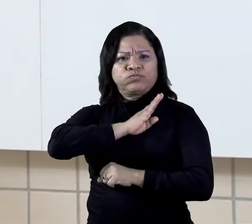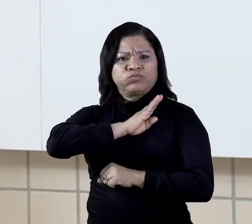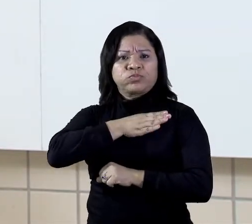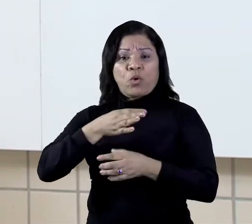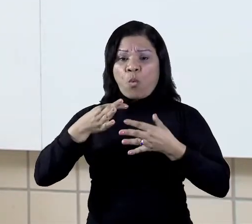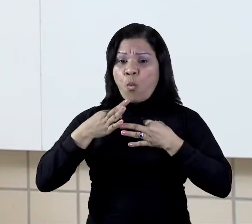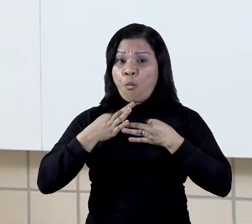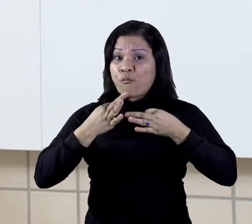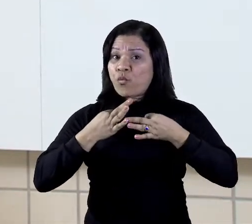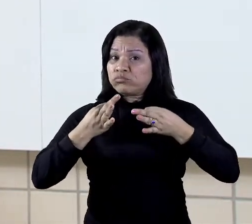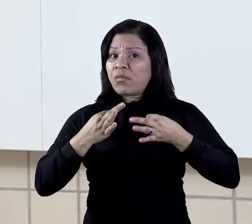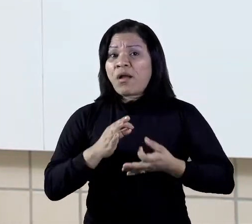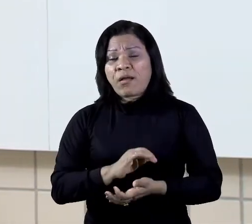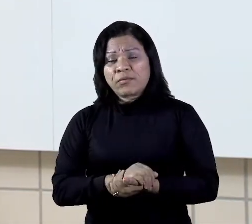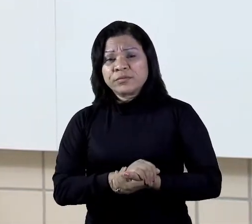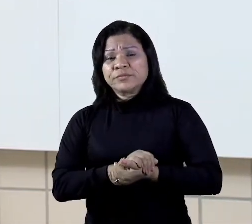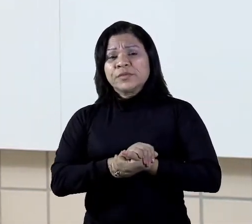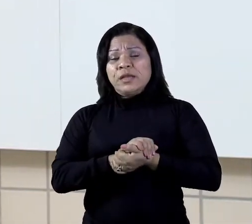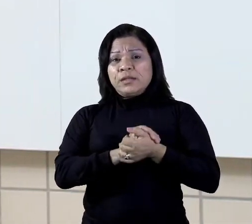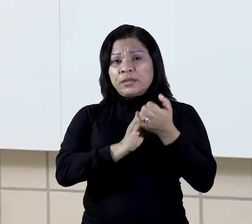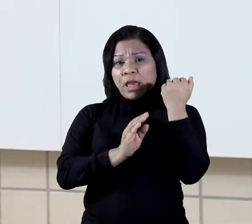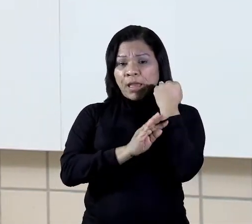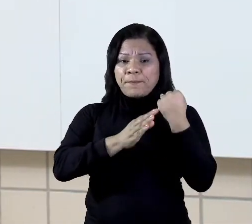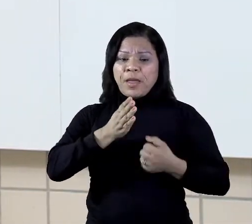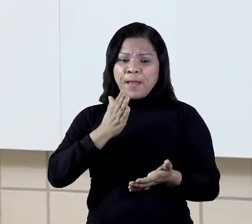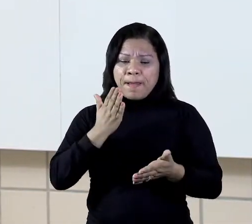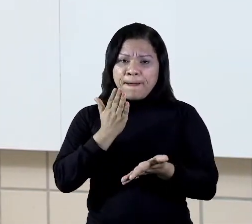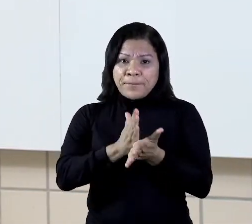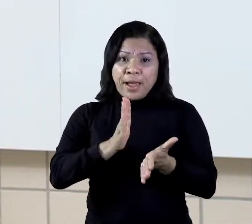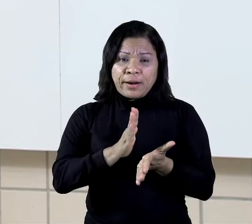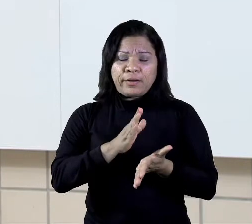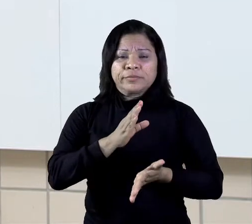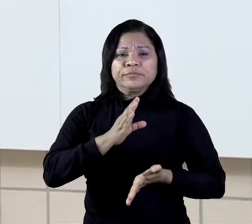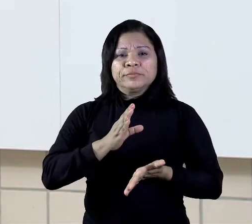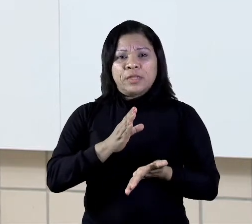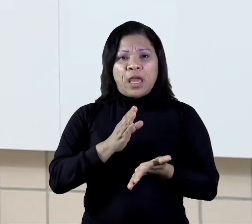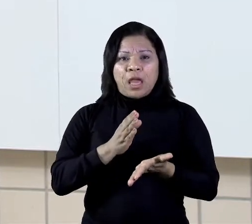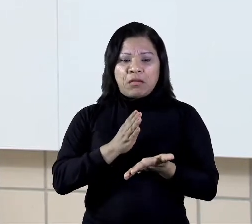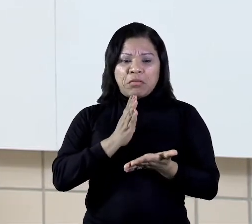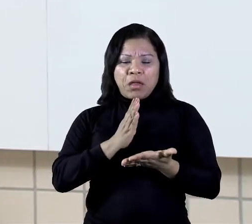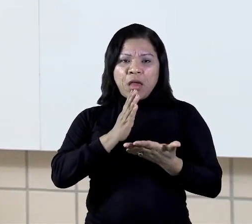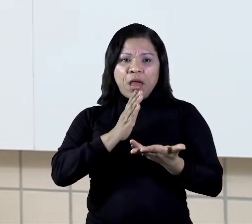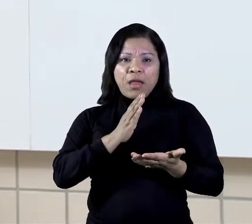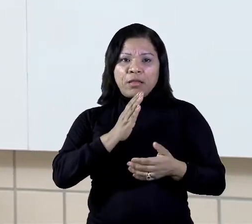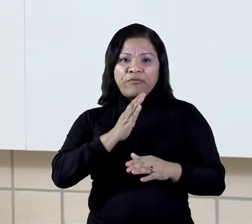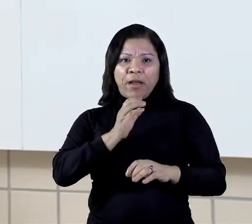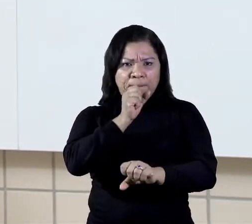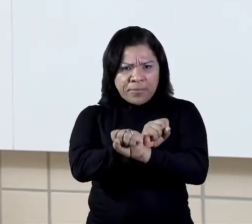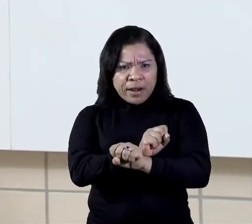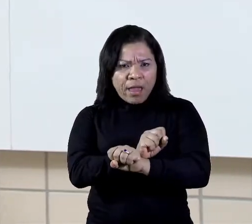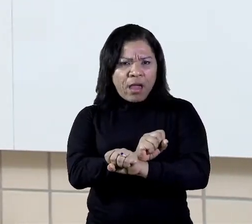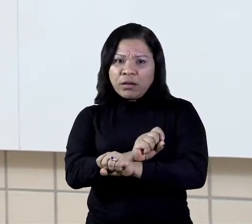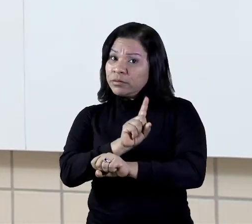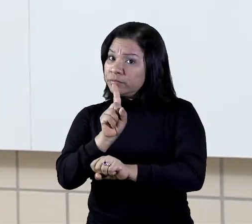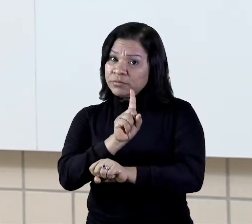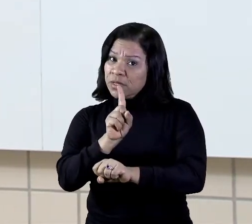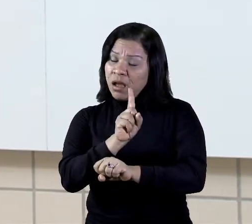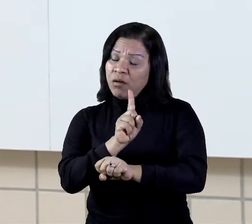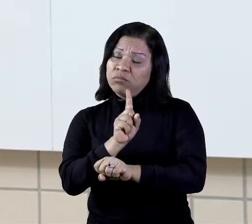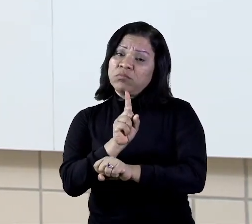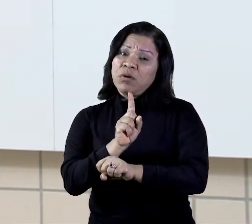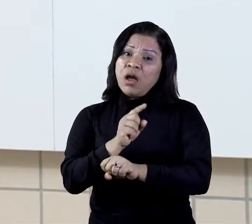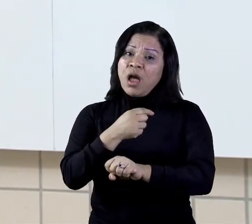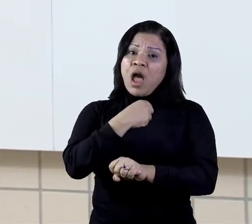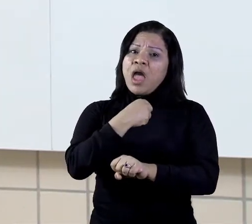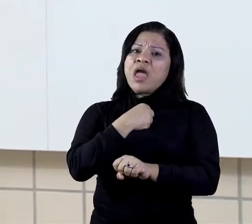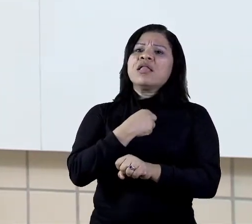não conseguimos pensar assim, para coração, para de bater. Não dá, não vai parar. Por que não vai parar? Porque ele não é voluntário à nossa